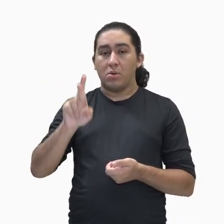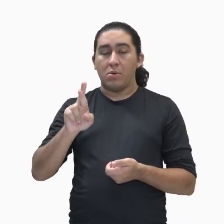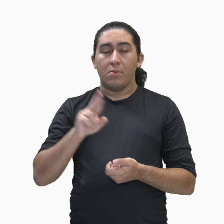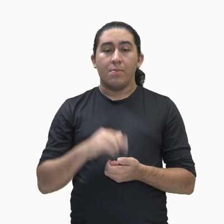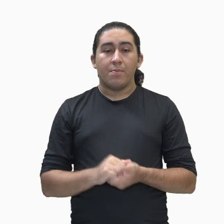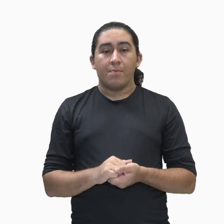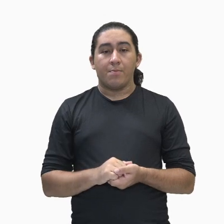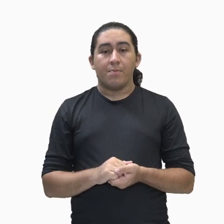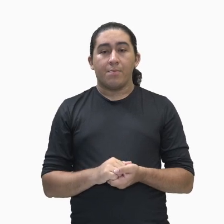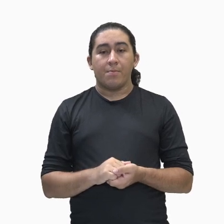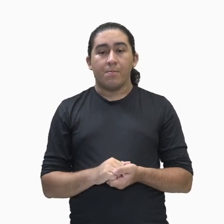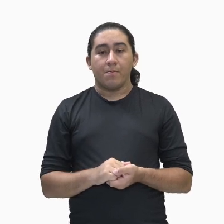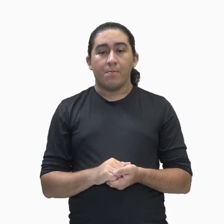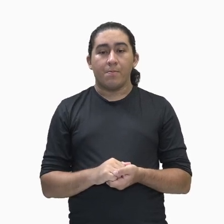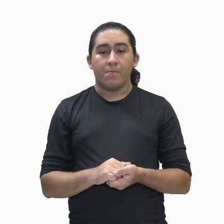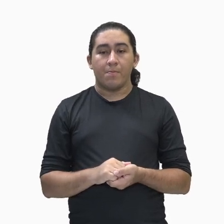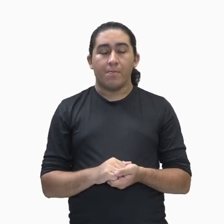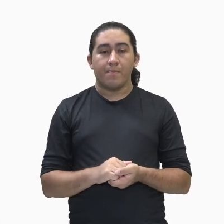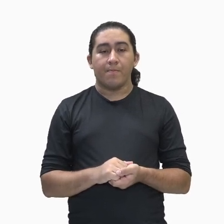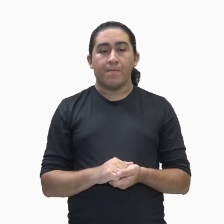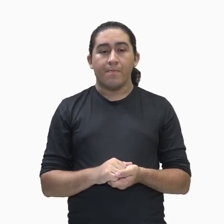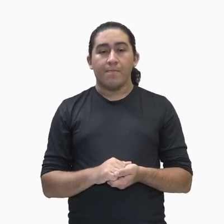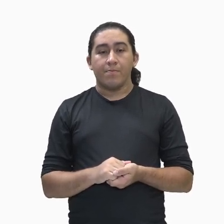stepmother, stepmother,